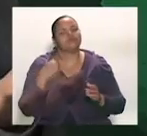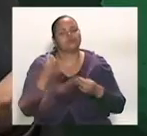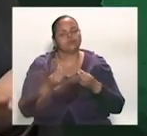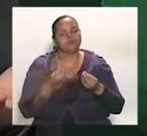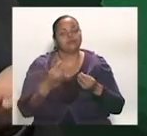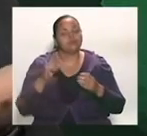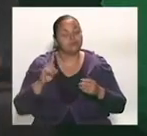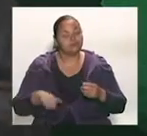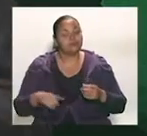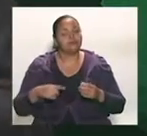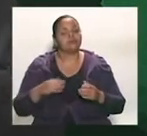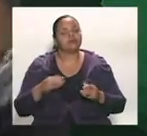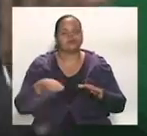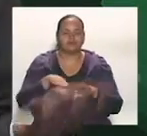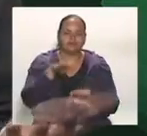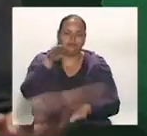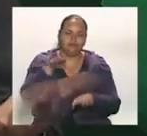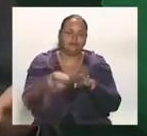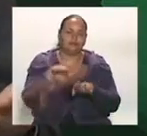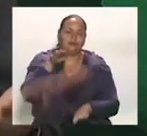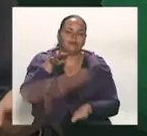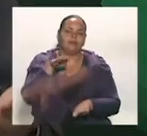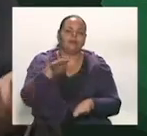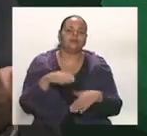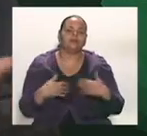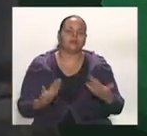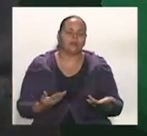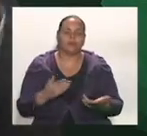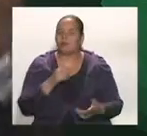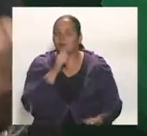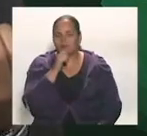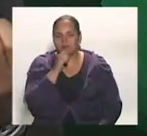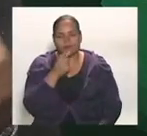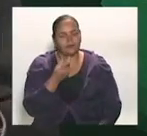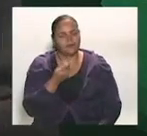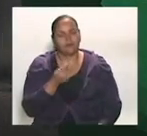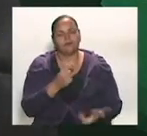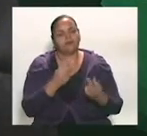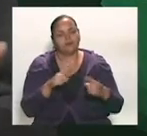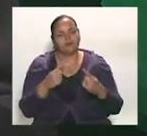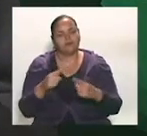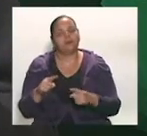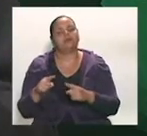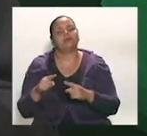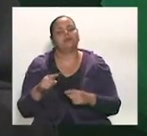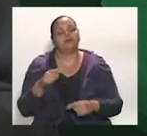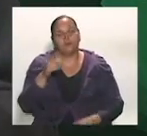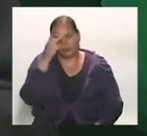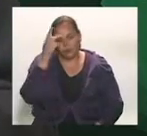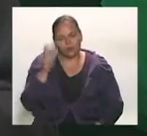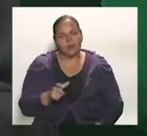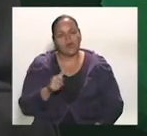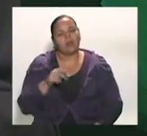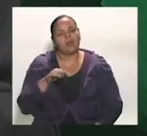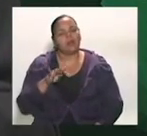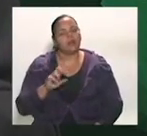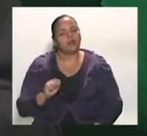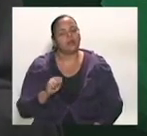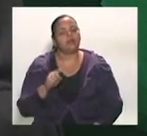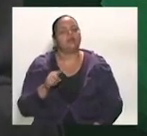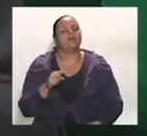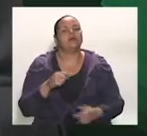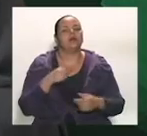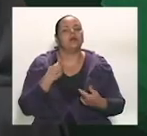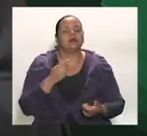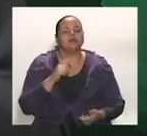aí mais um mecanismo de desigualdade. Sua composição, não tenho nada contra atletas, treinadores e árbitros, mas